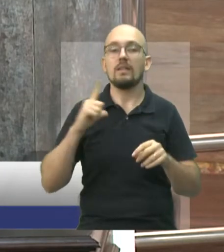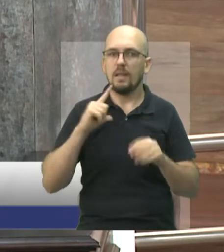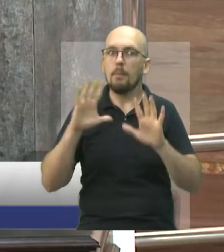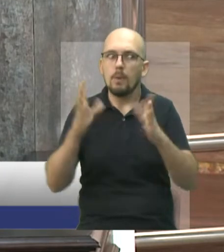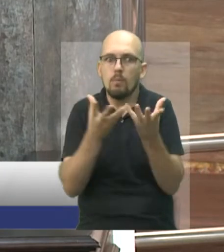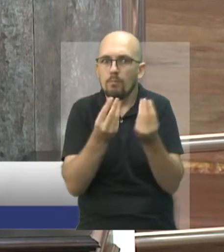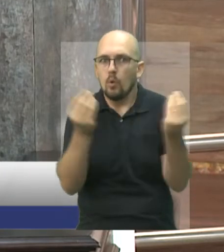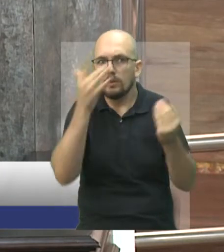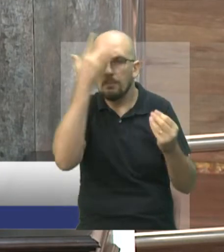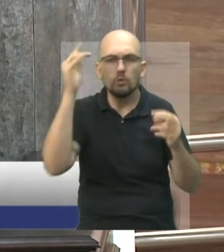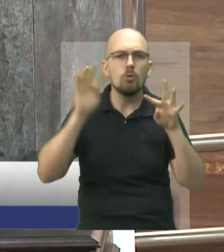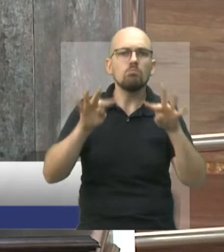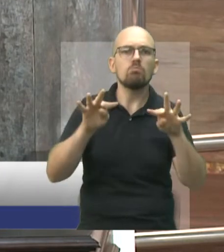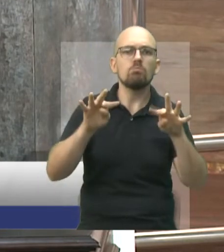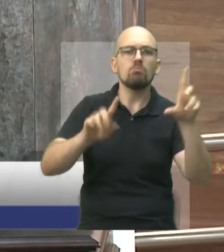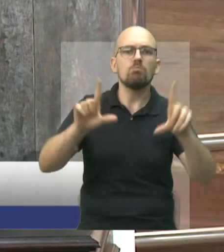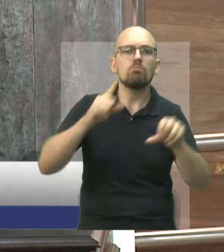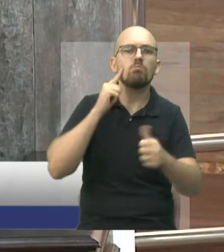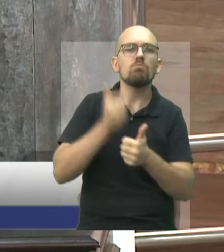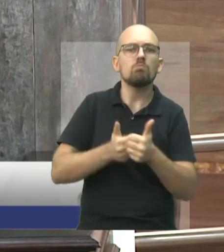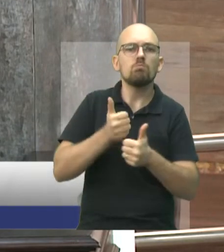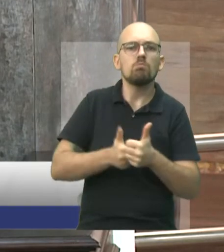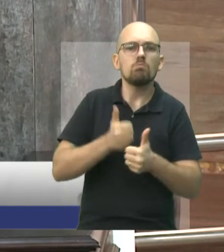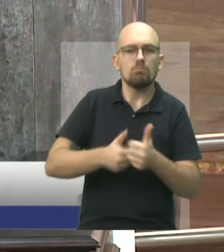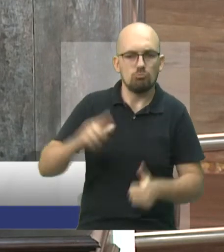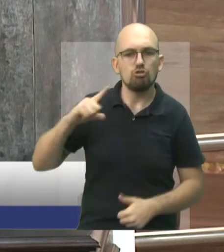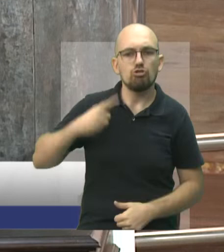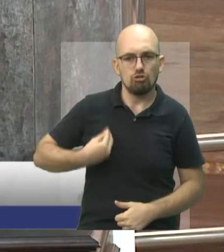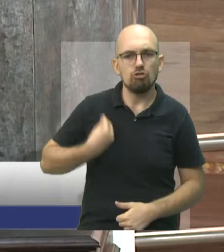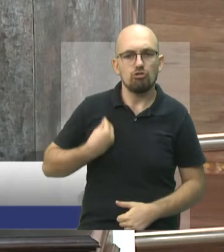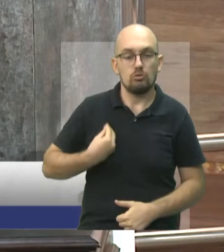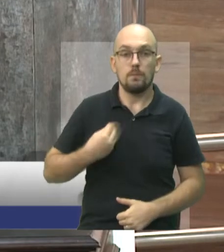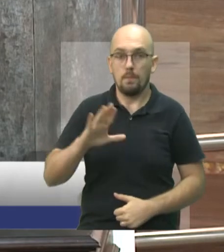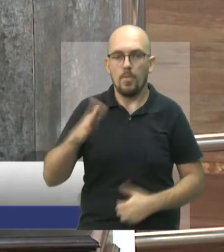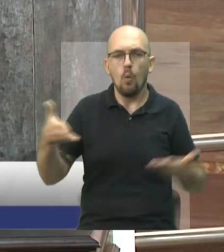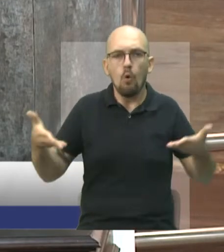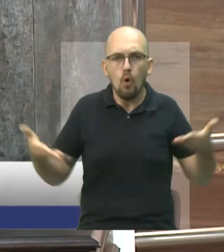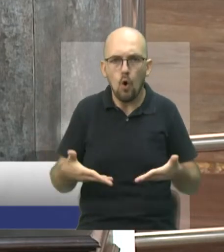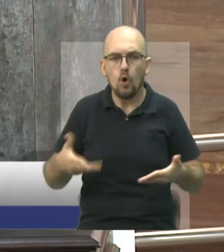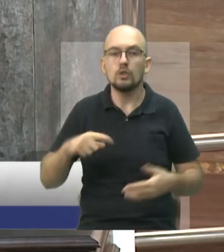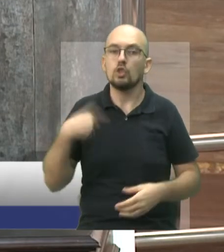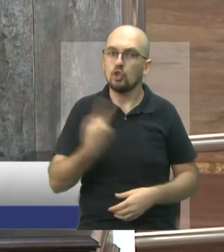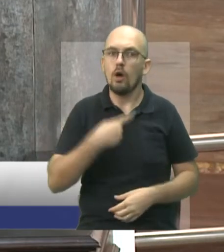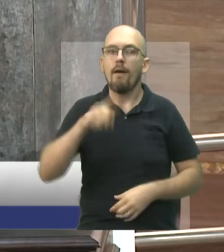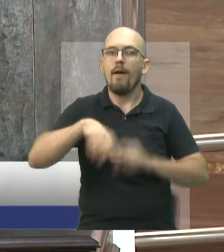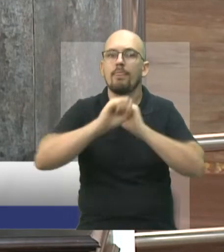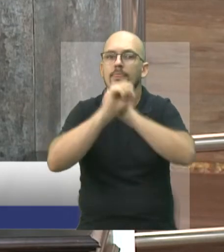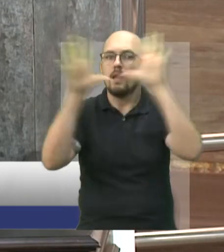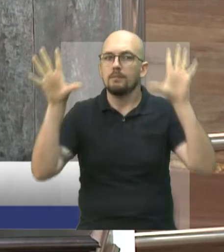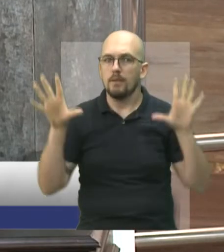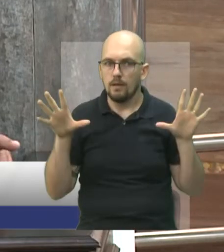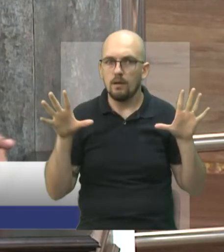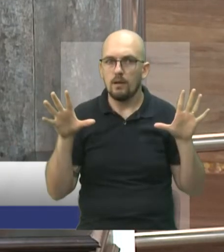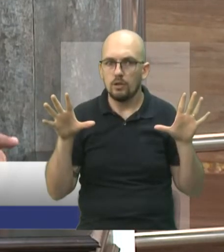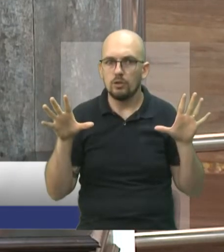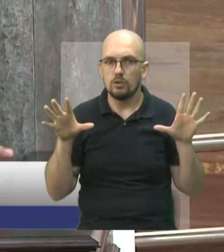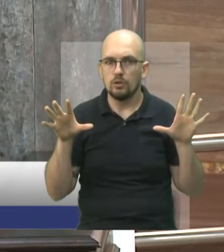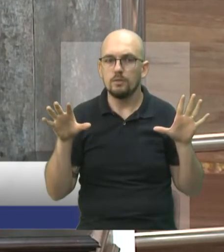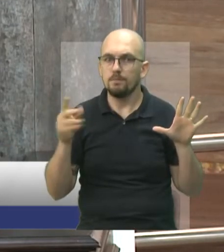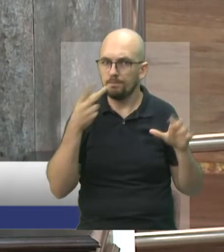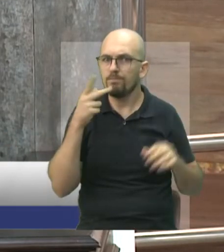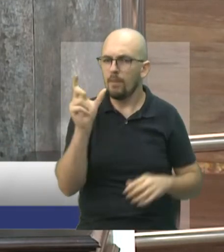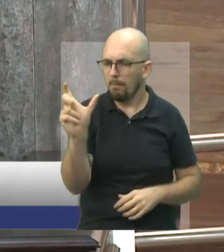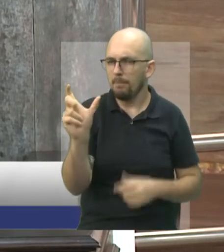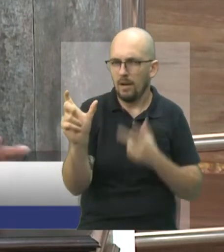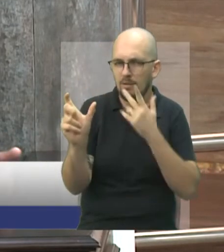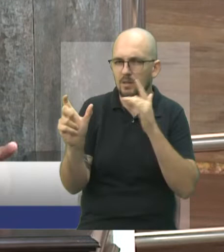naquilo que está sendo feito, né? E hoje, gente, nós nos tornamos transparentes, né? Isso aqui, vou usar um termo meio